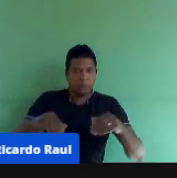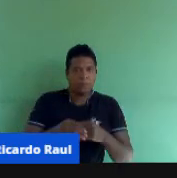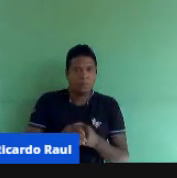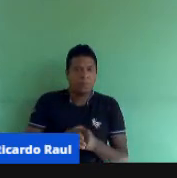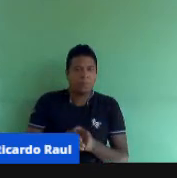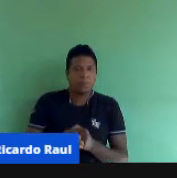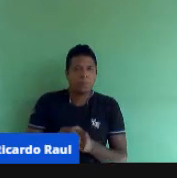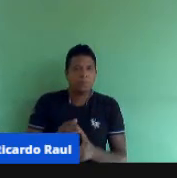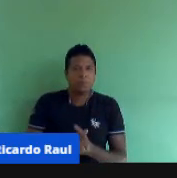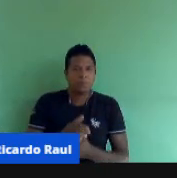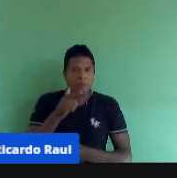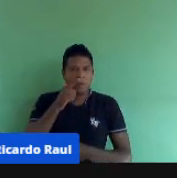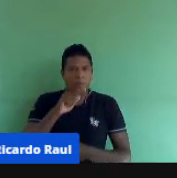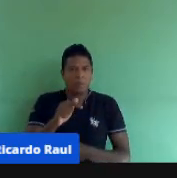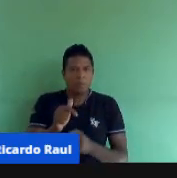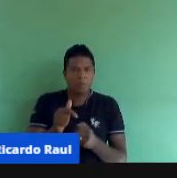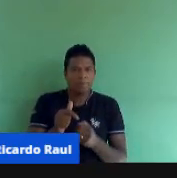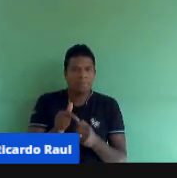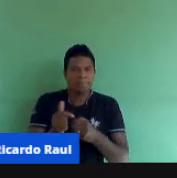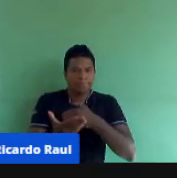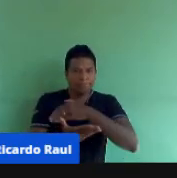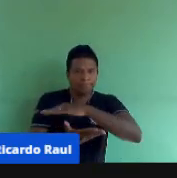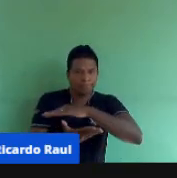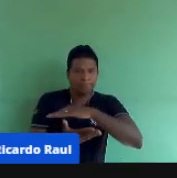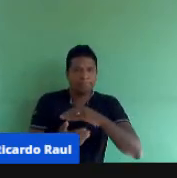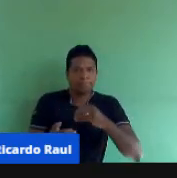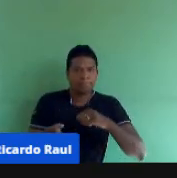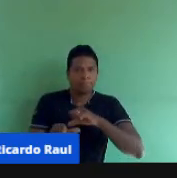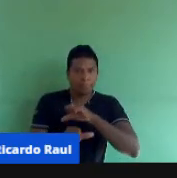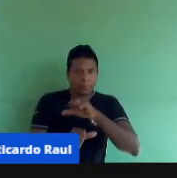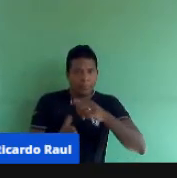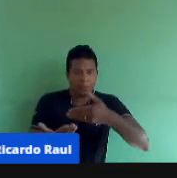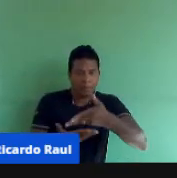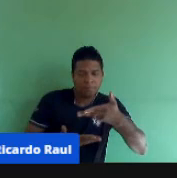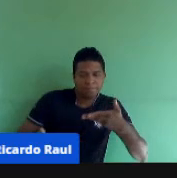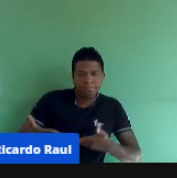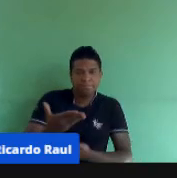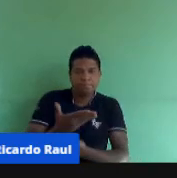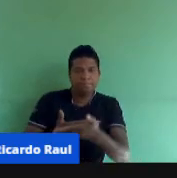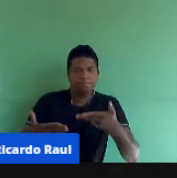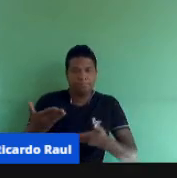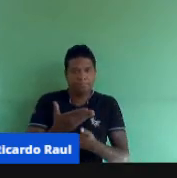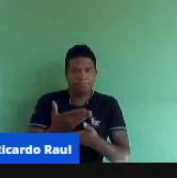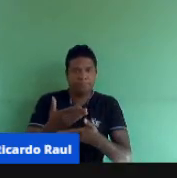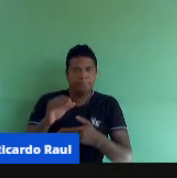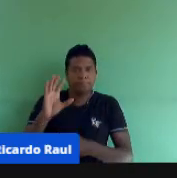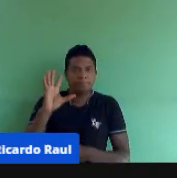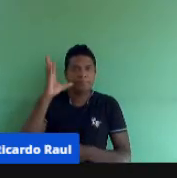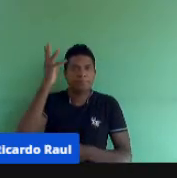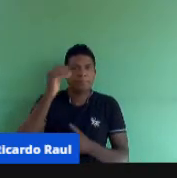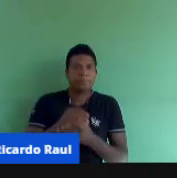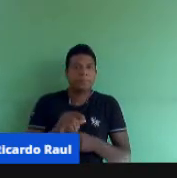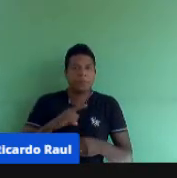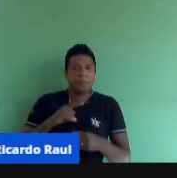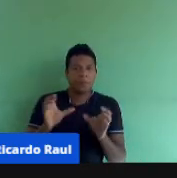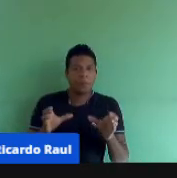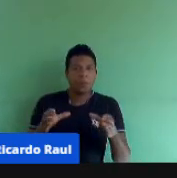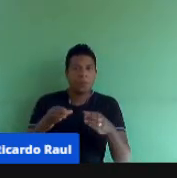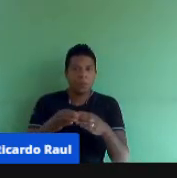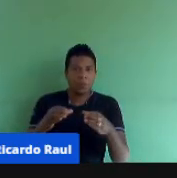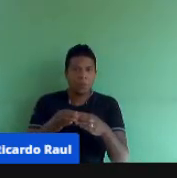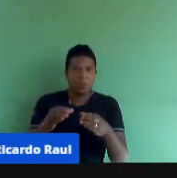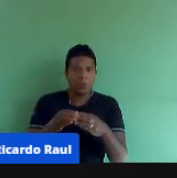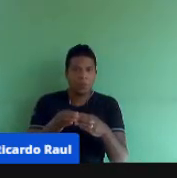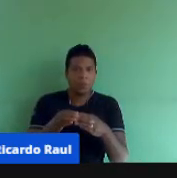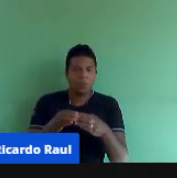essas relações. Então, quando a gente fala em mudanças climáticas, nós temos que ser um pouquinho mais amplo. É lógico que tem um grupo que fala que isso é uma coisa natural